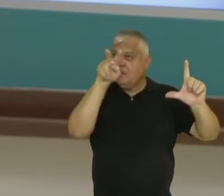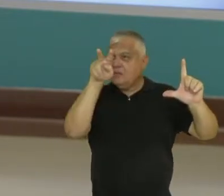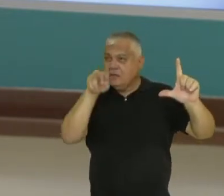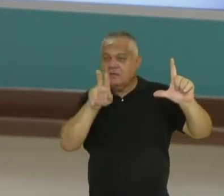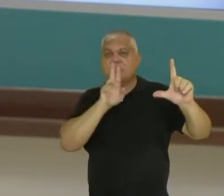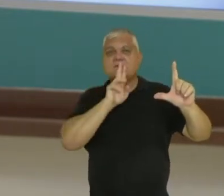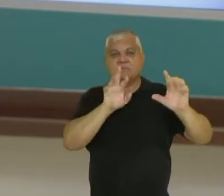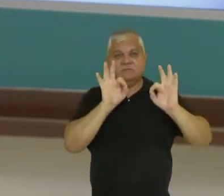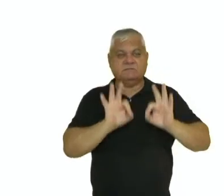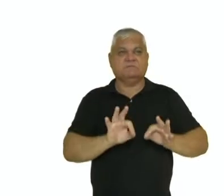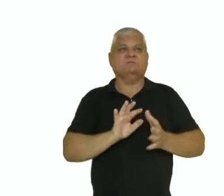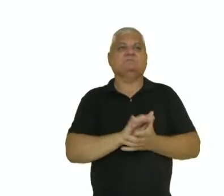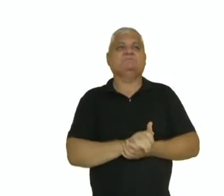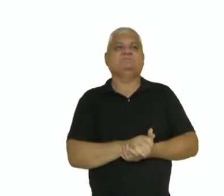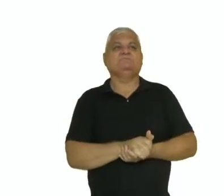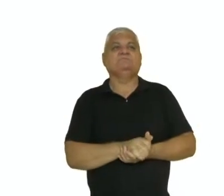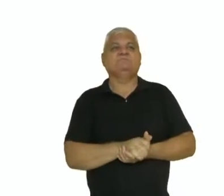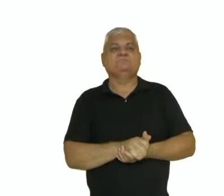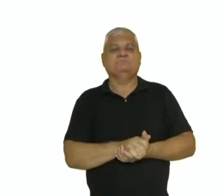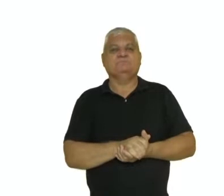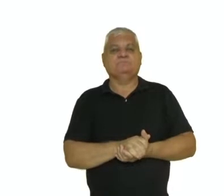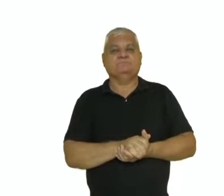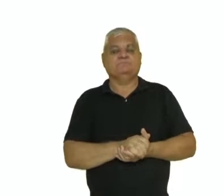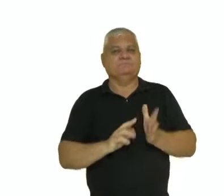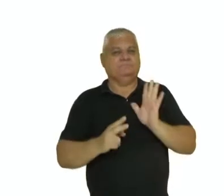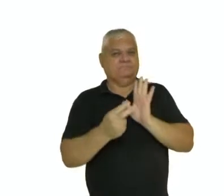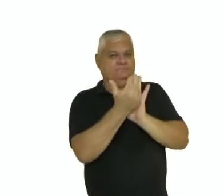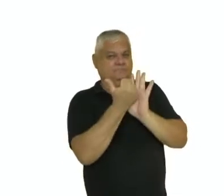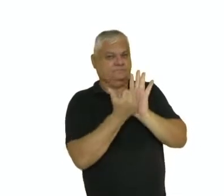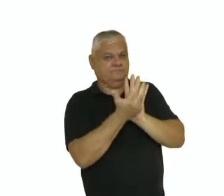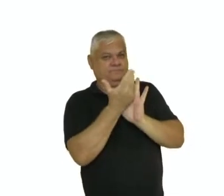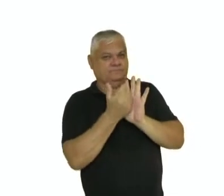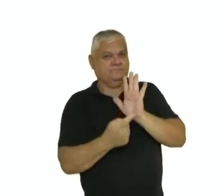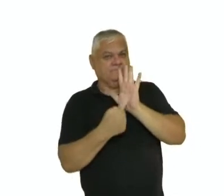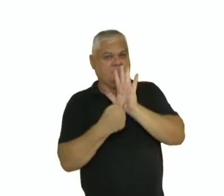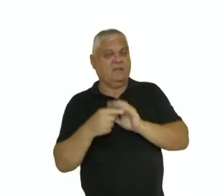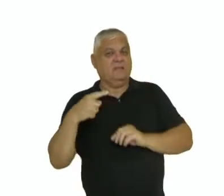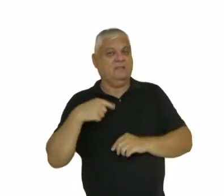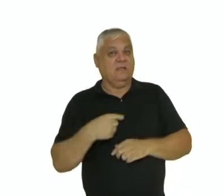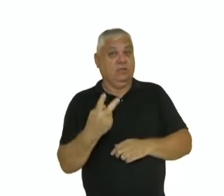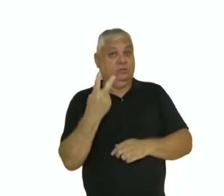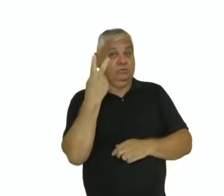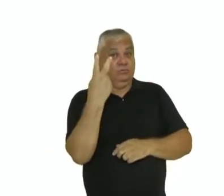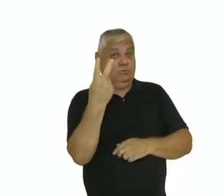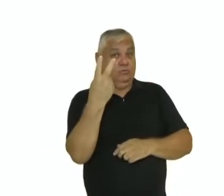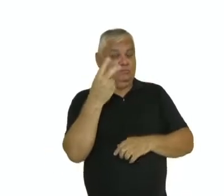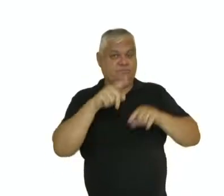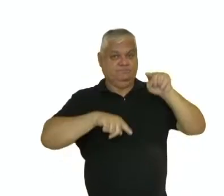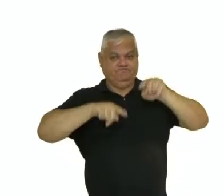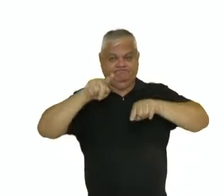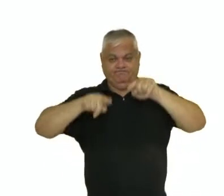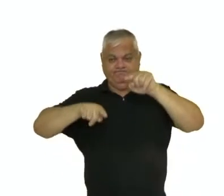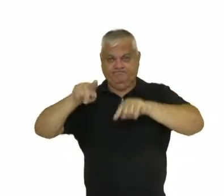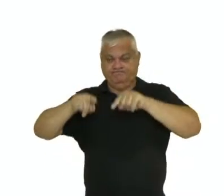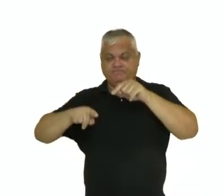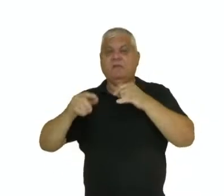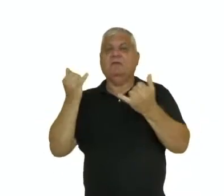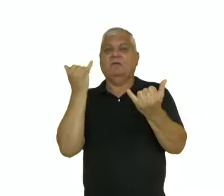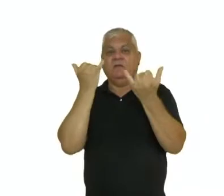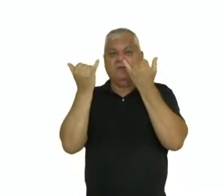responder direitinho. Então vamos lá. A figura a seguir apresenta dois gráficos com informações sobre as reclamações